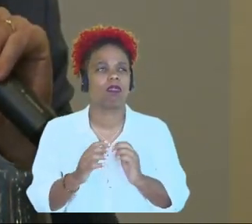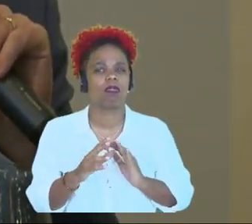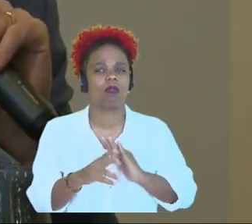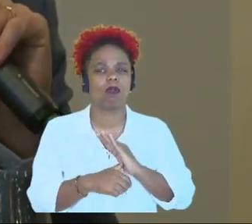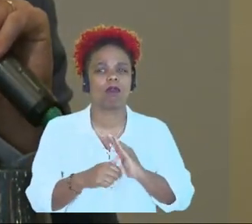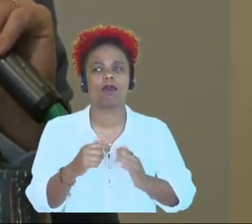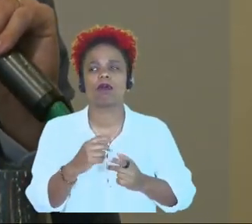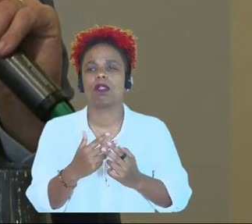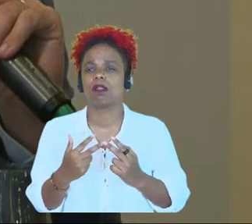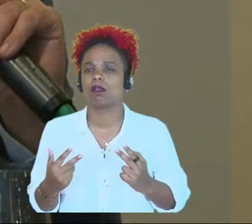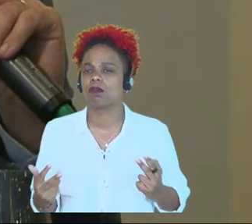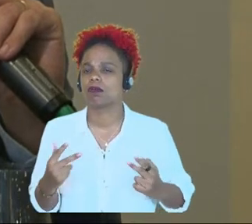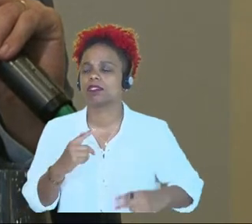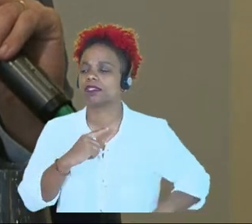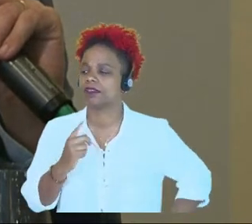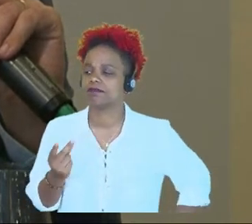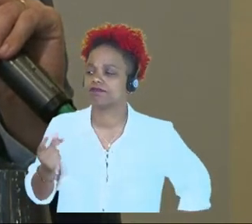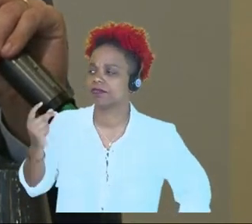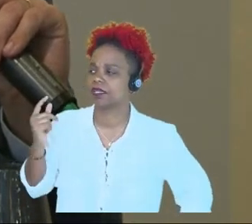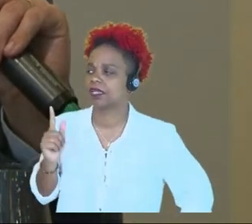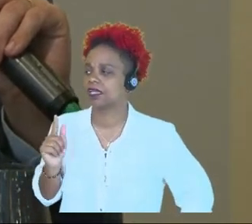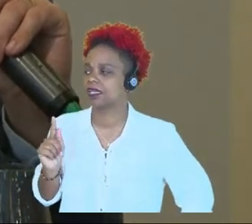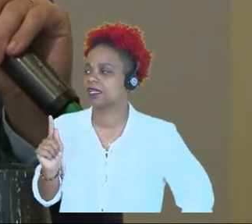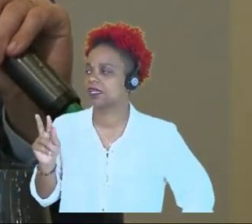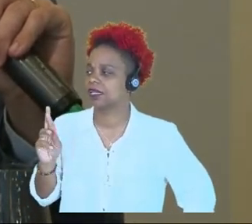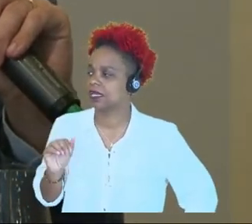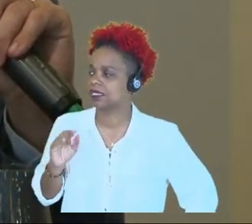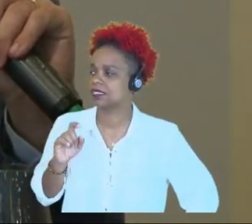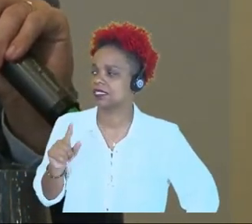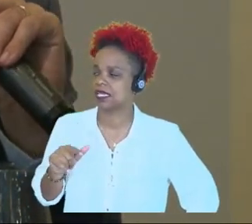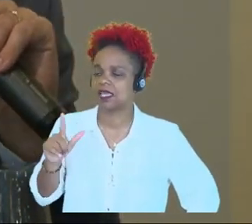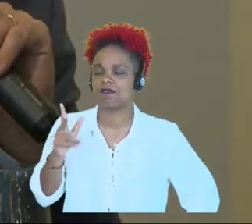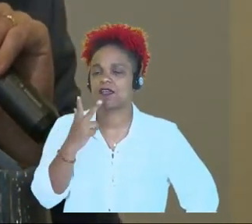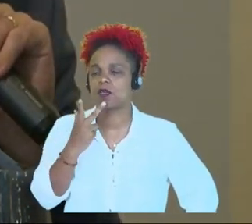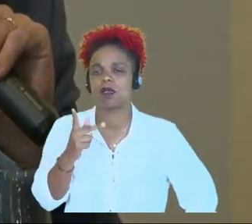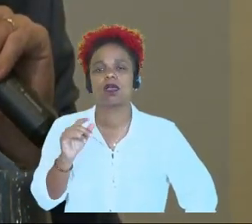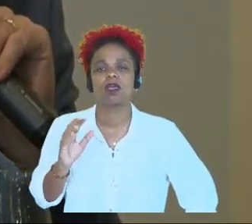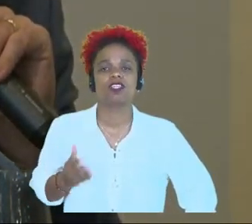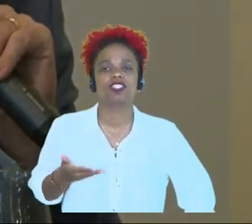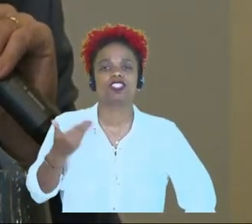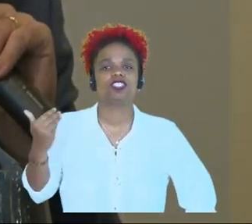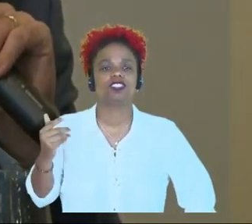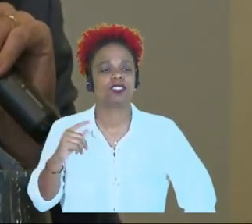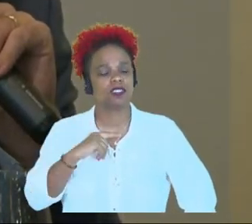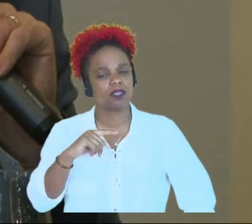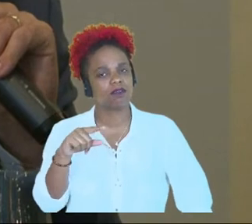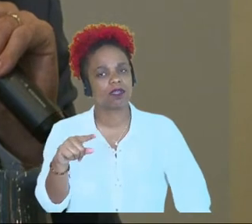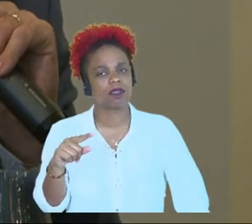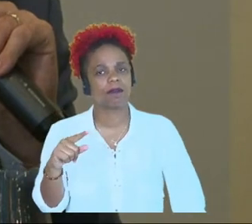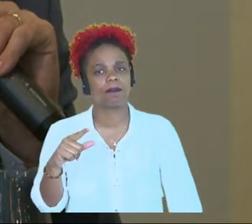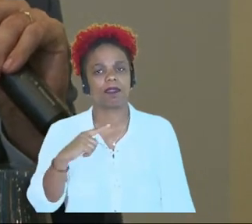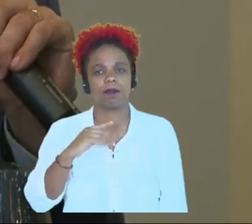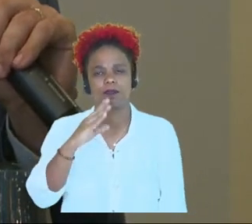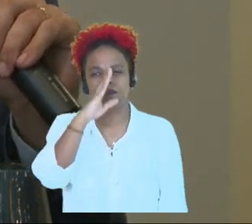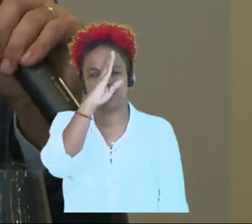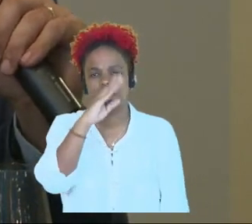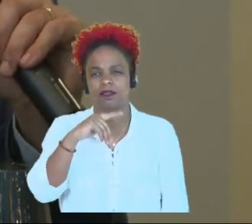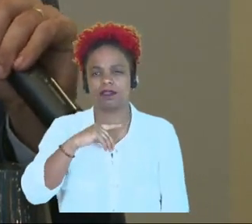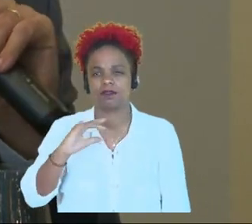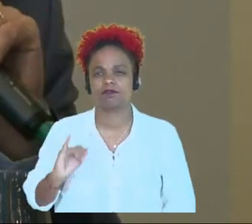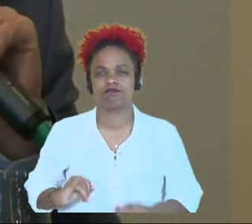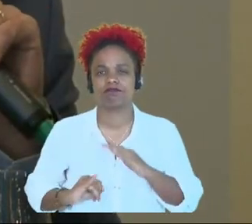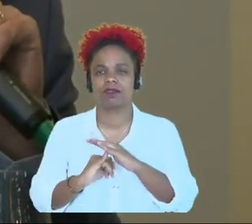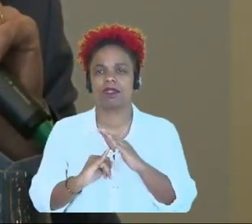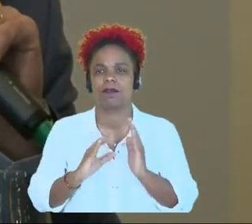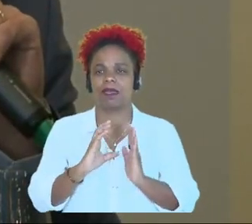velha política, né? E aí, como a Graziella comentou mais cedo, você tira os mecanismos de accountability. Aí o Bolsonaro vai lá e institui um governo